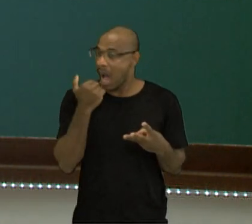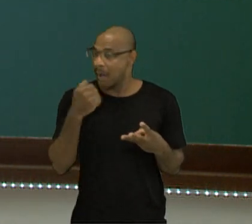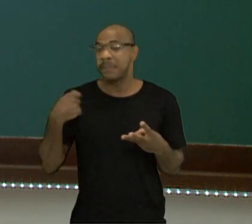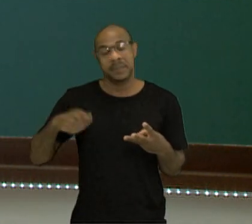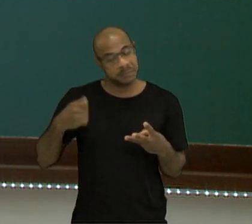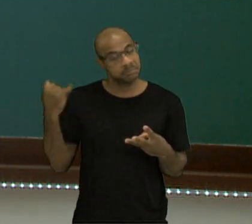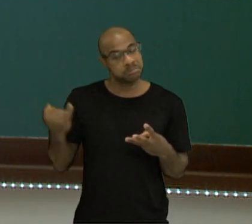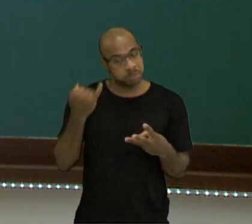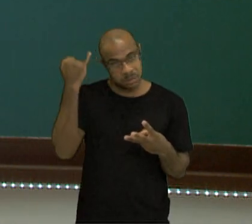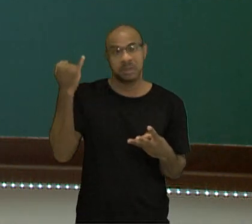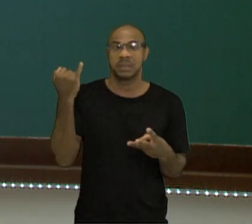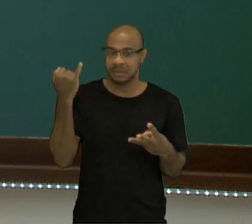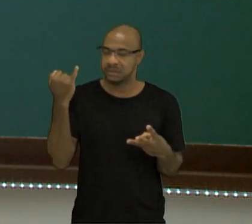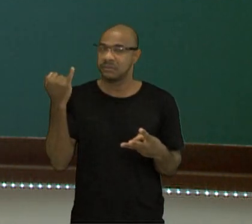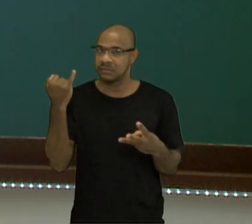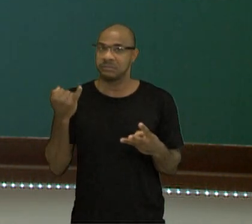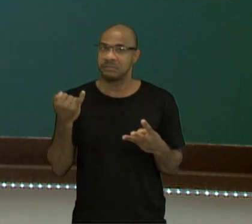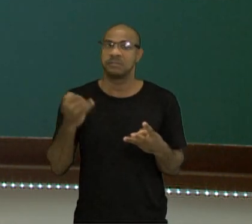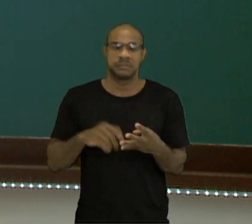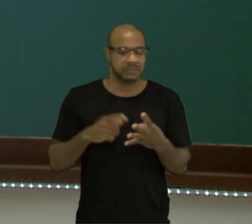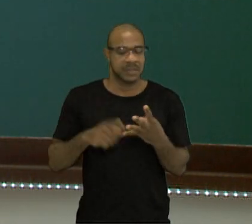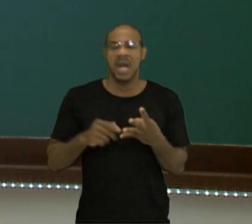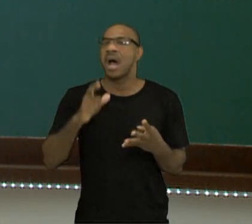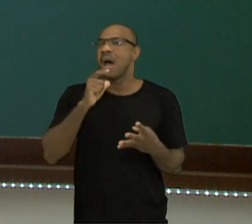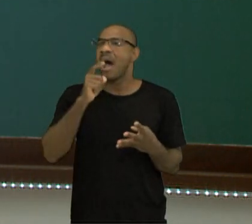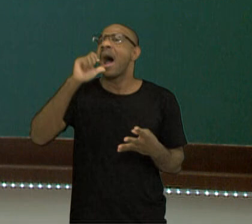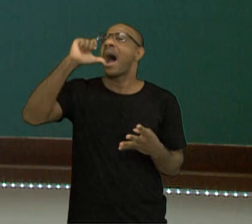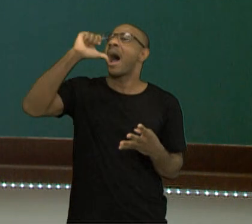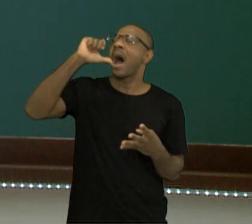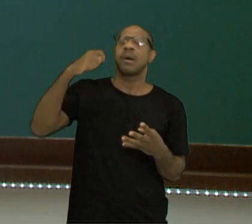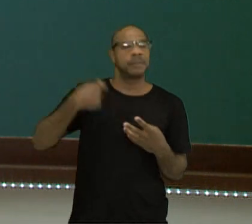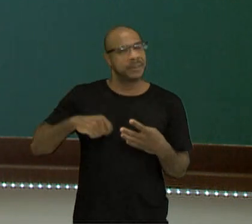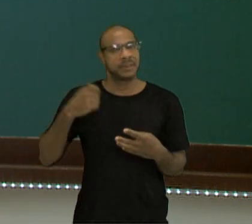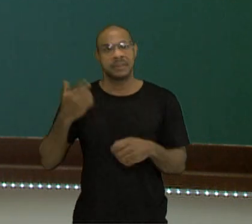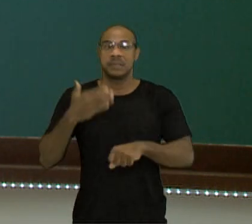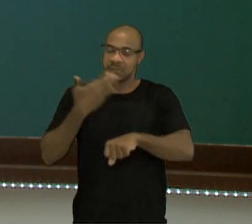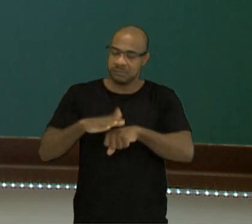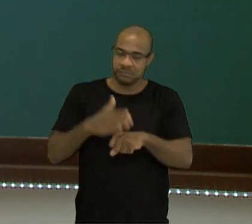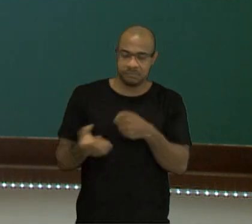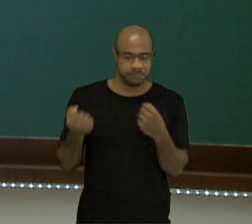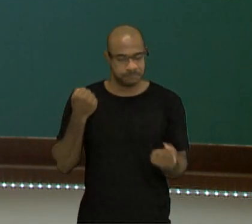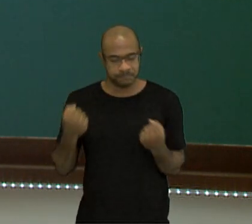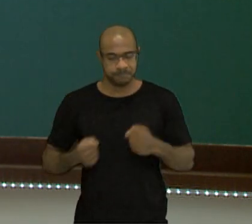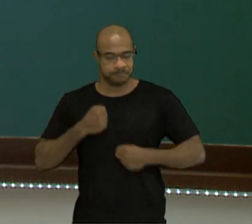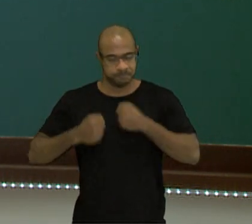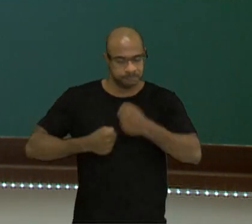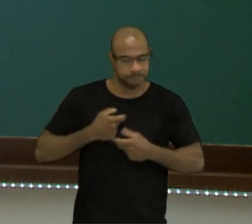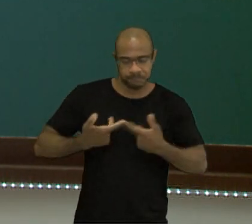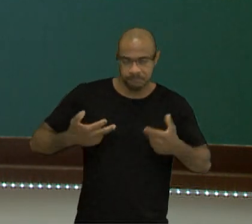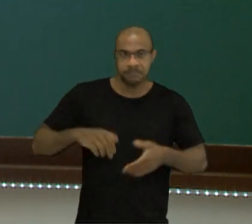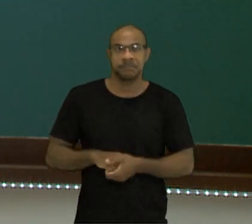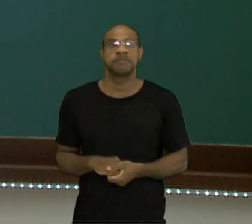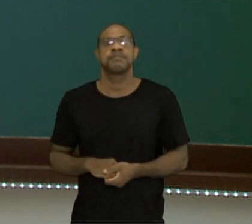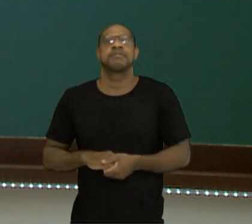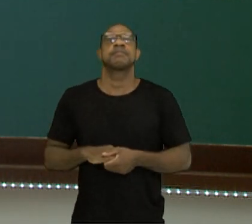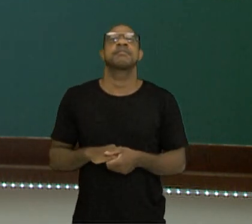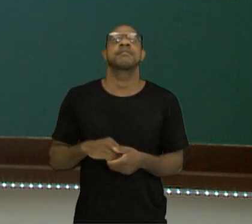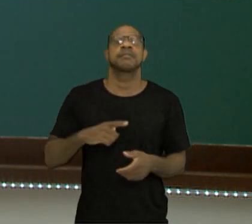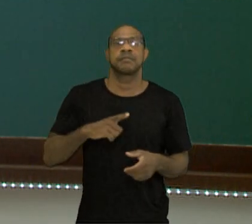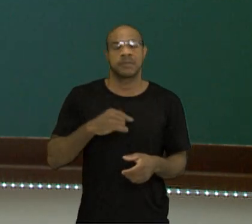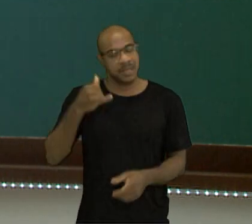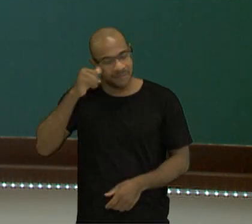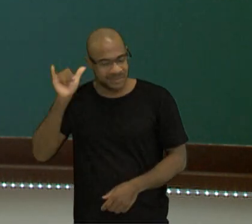mais saudável, uma boa hidratação e a prática de atividades físicas, que além de